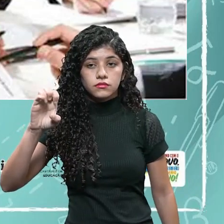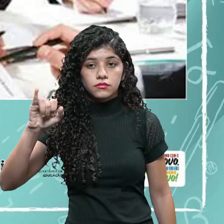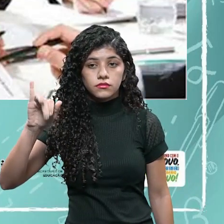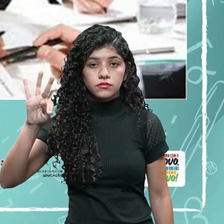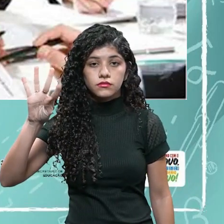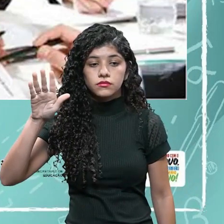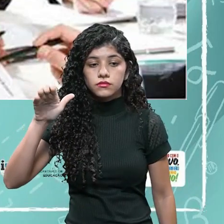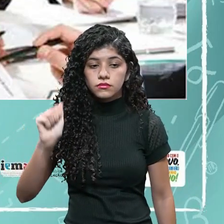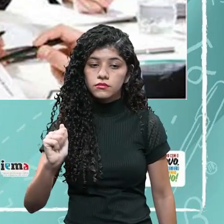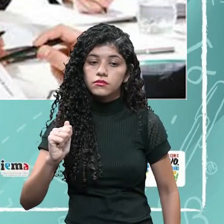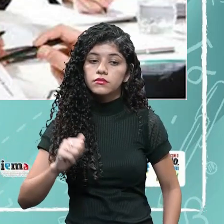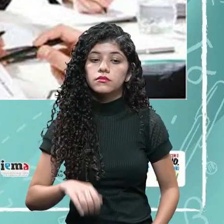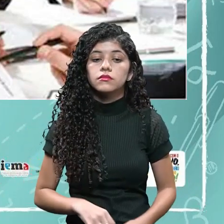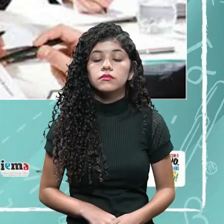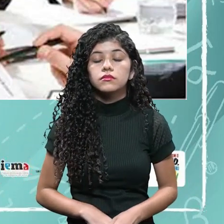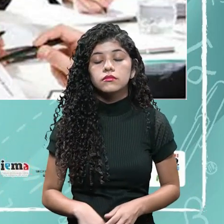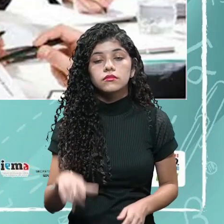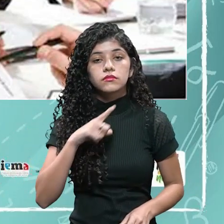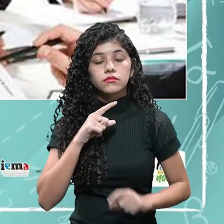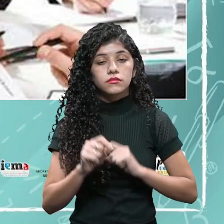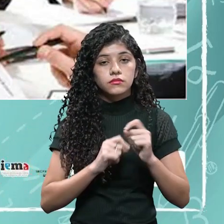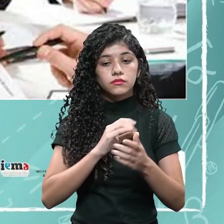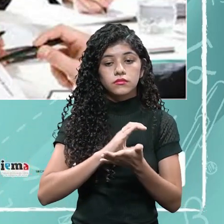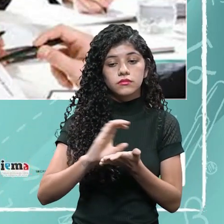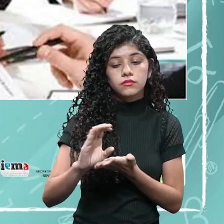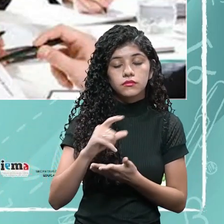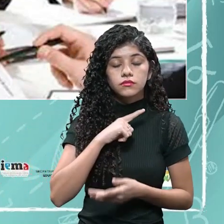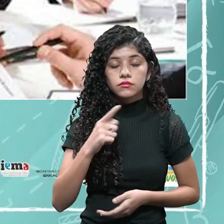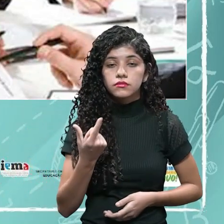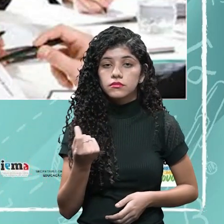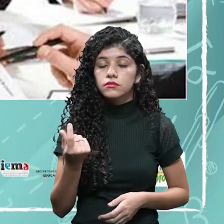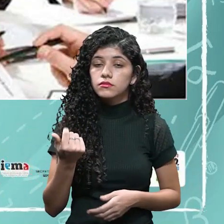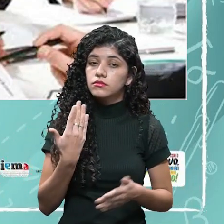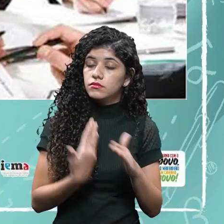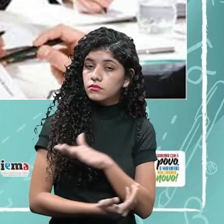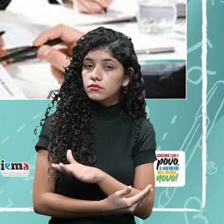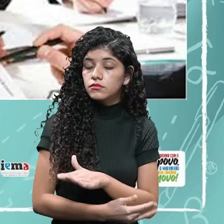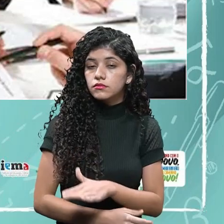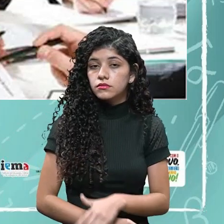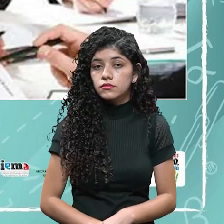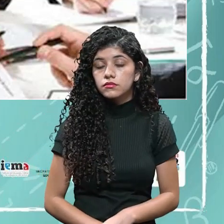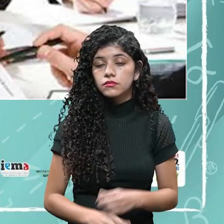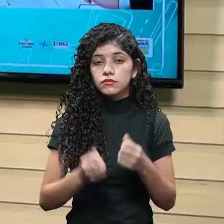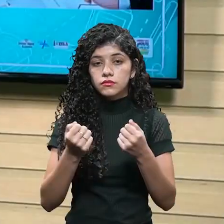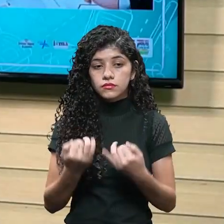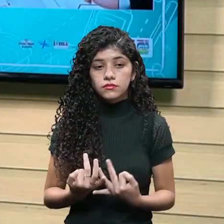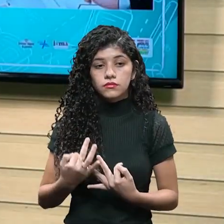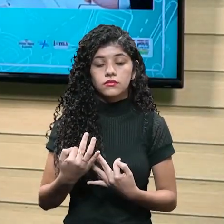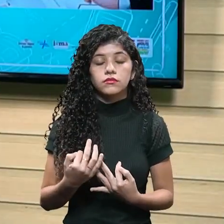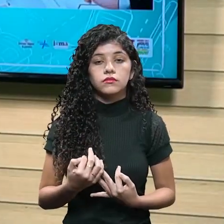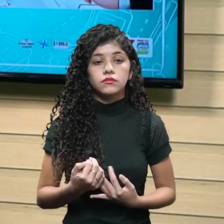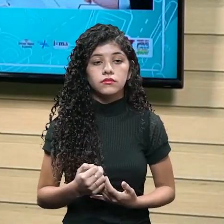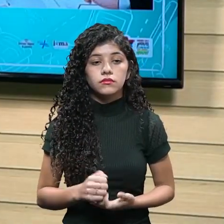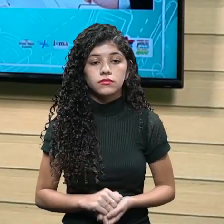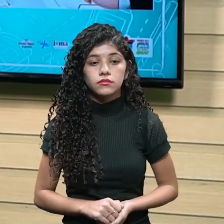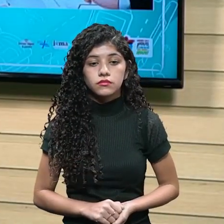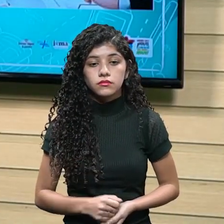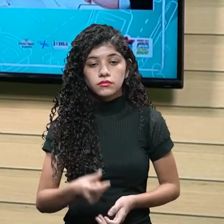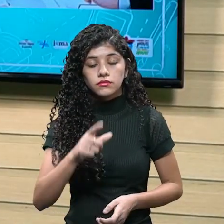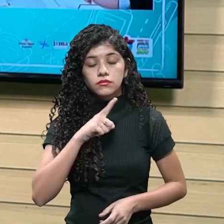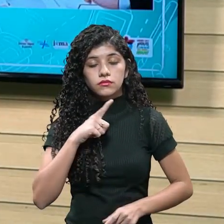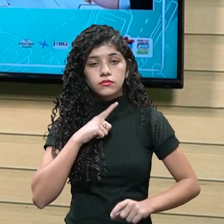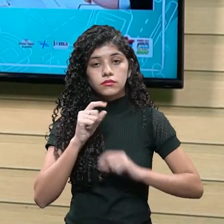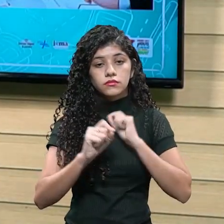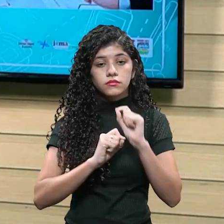receita, custo e despesas. E o seu resultado ocasiona lucro ou prejuízo. Então, como eu falei para vocês, é aí que a cooperativa tem